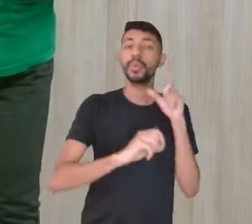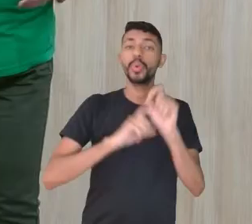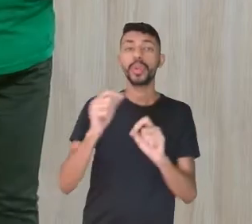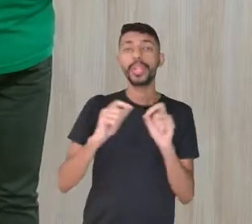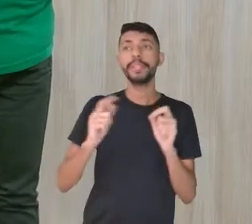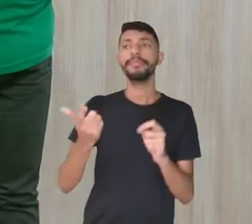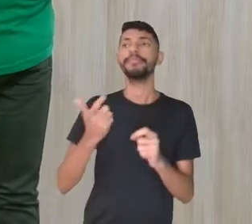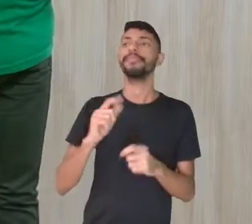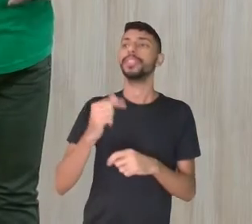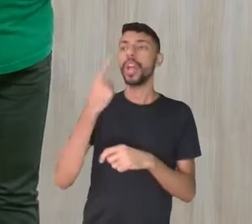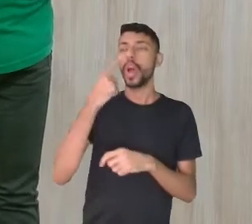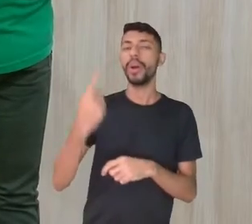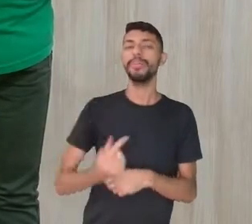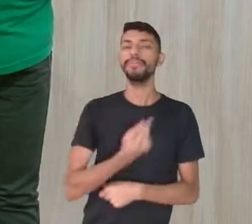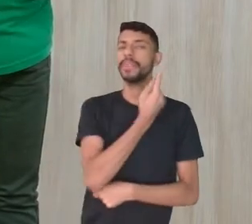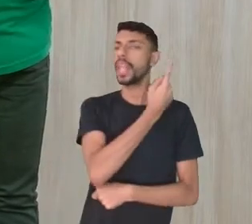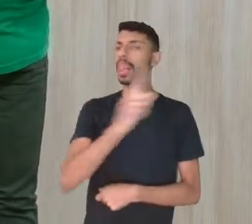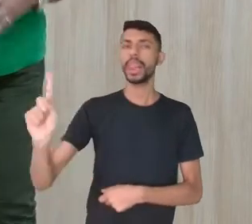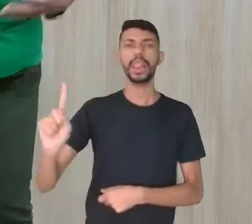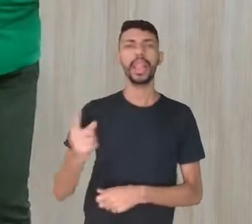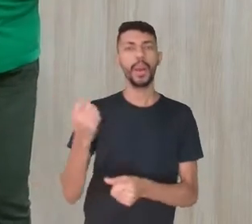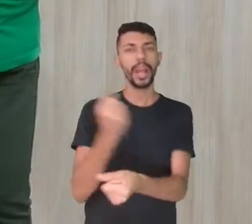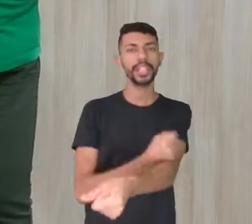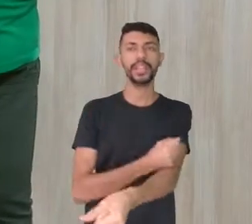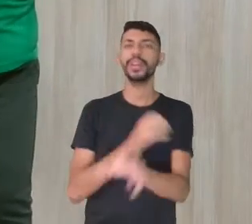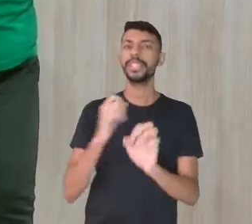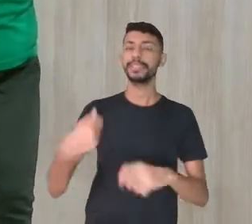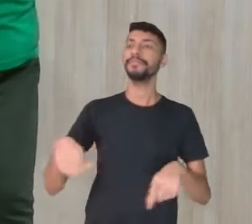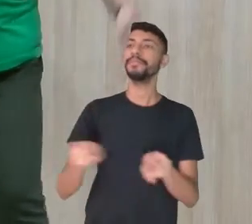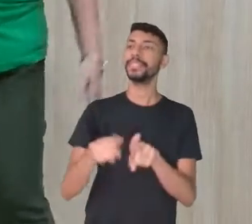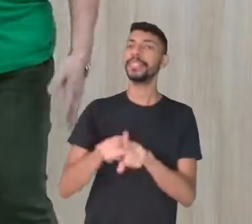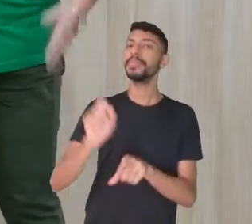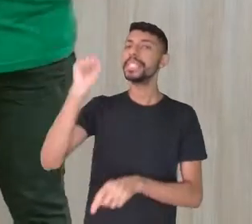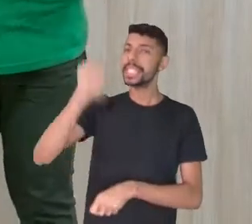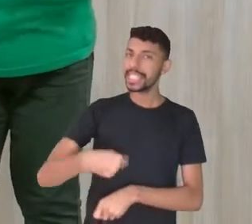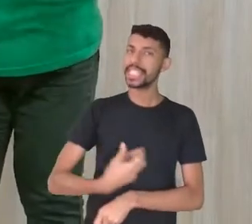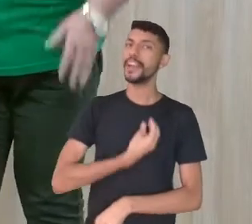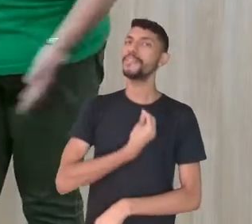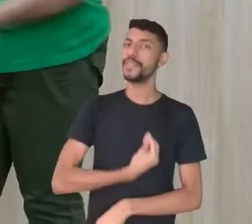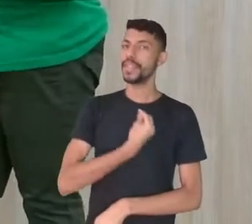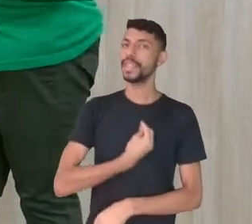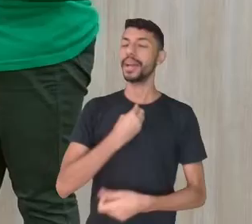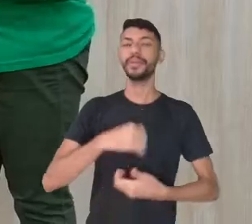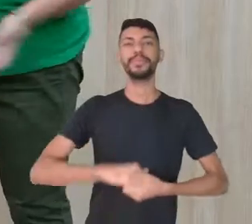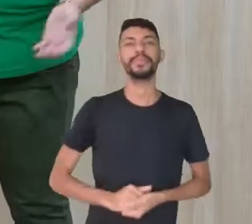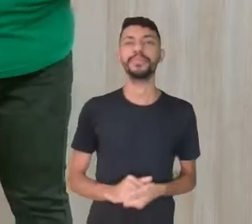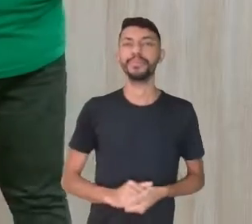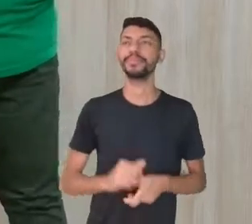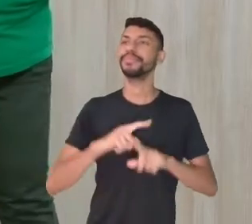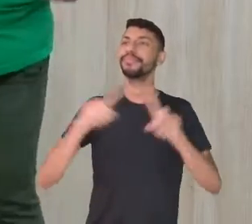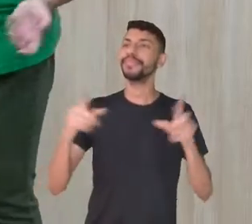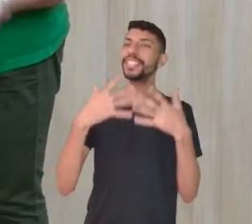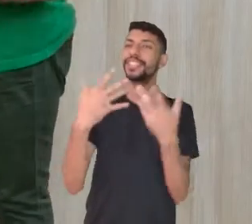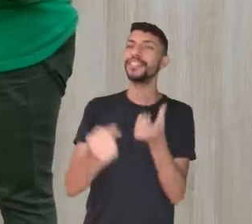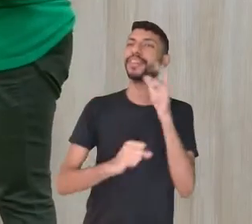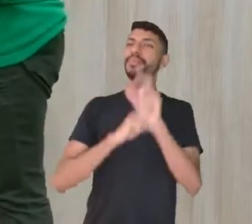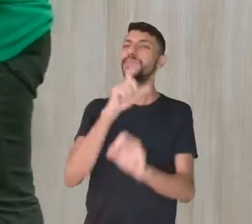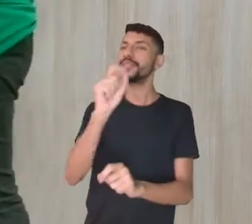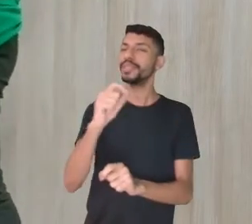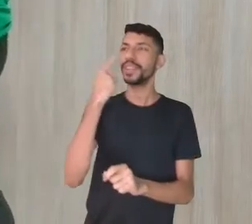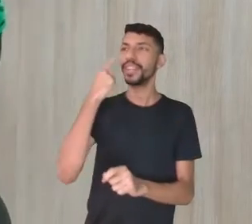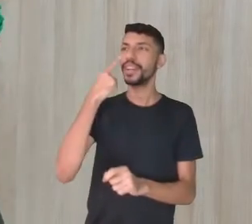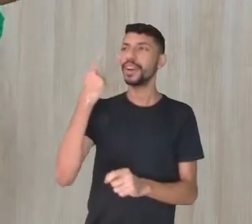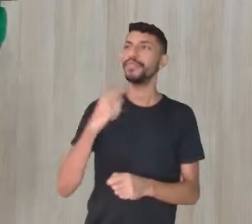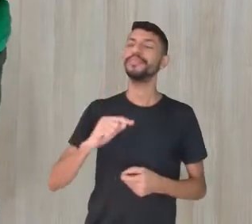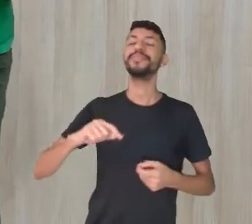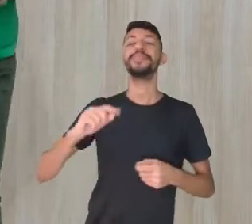forte e dizer não. Vamos dizer não às drogas e sim à vida. Mas Vamos aí, gente. Na aula passada nós conversamos sobre